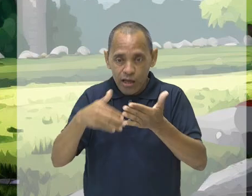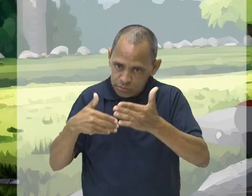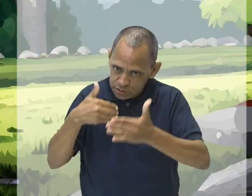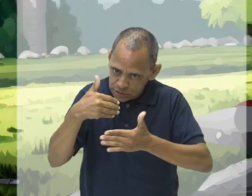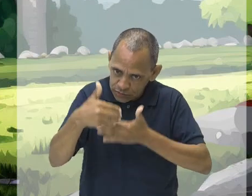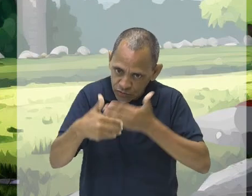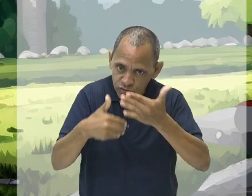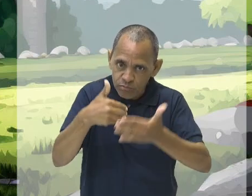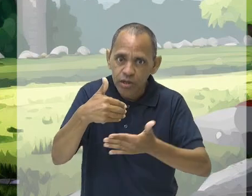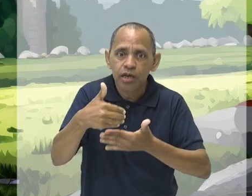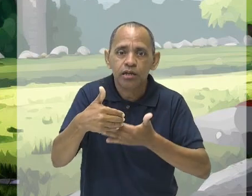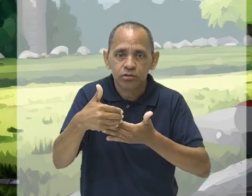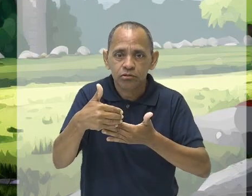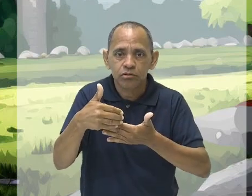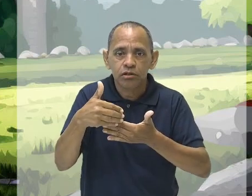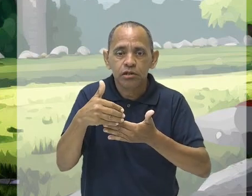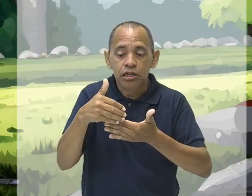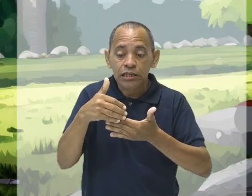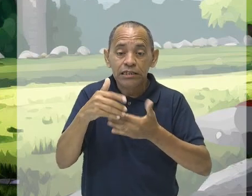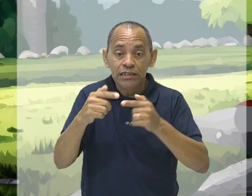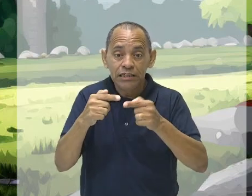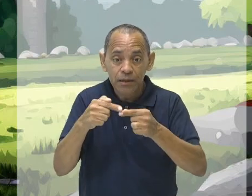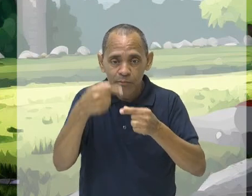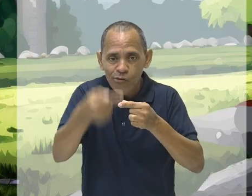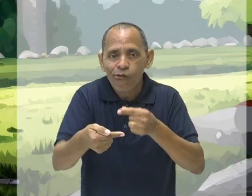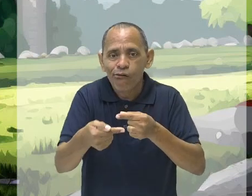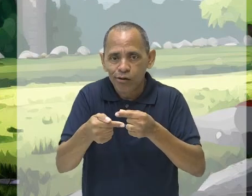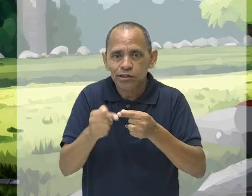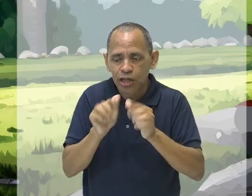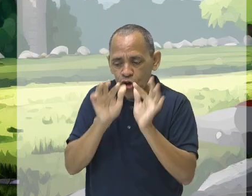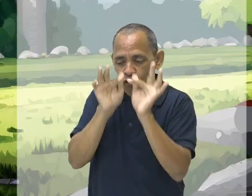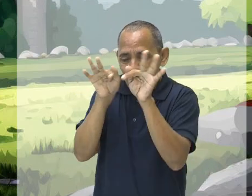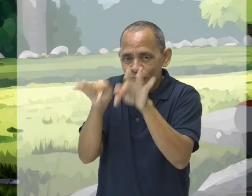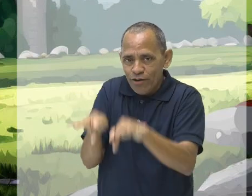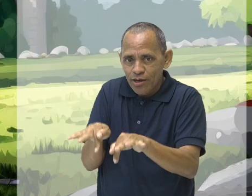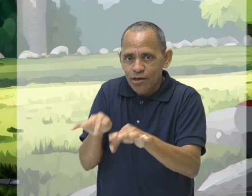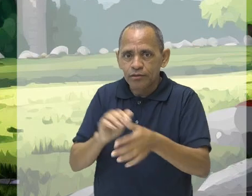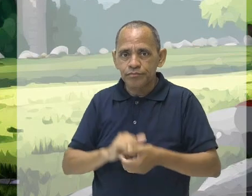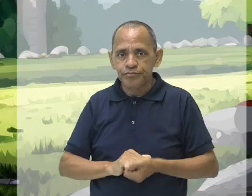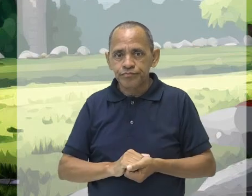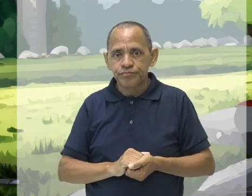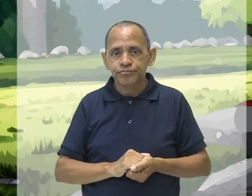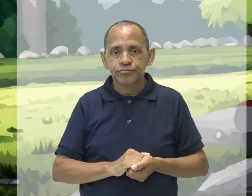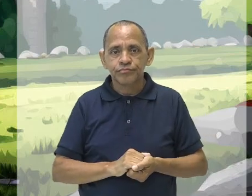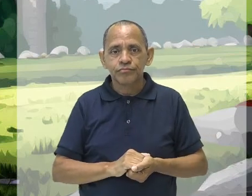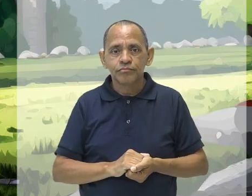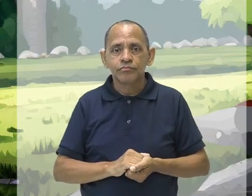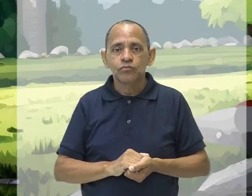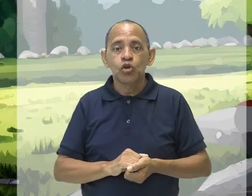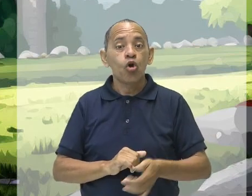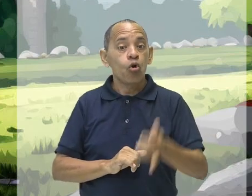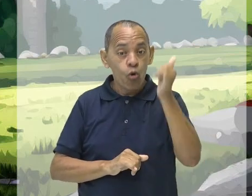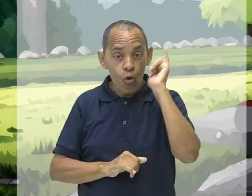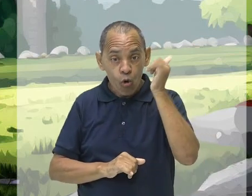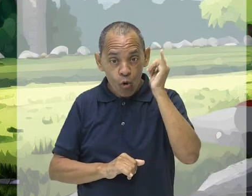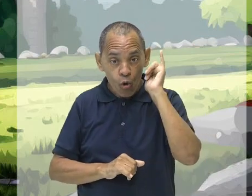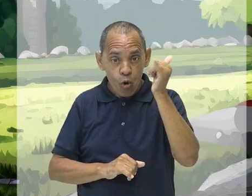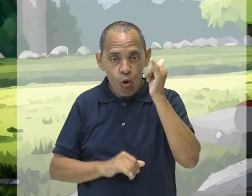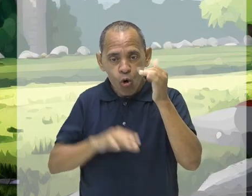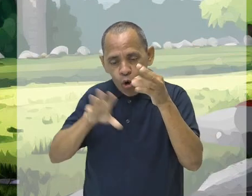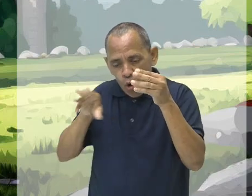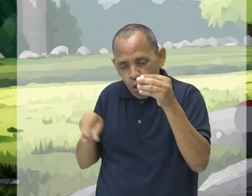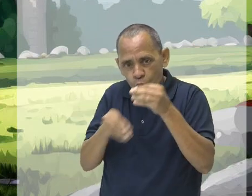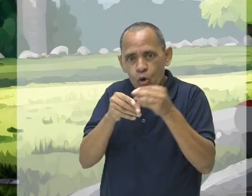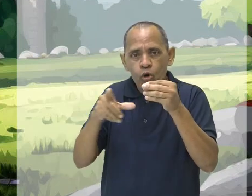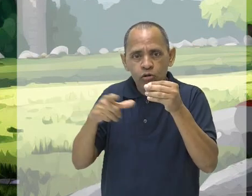nós vamos ter uma situação final, né, desse desenvolvimento, tá bom? Então, o conto, né, ele é composto basicamente por essa situação inicial,